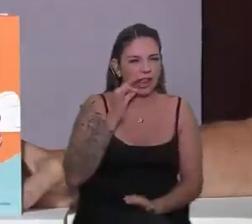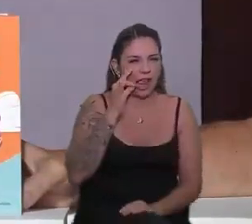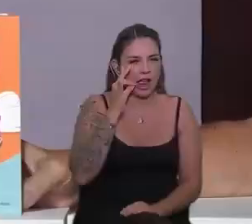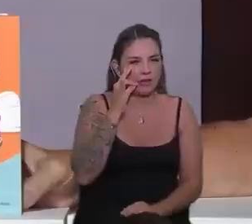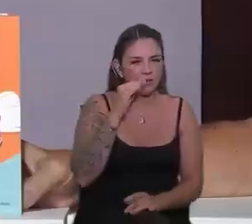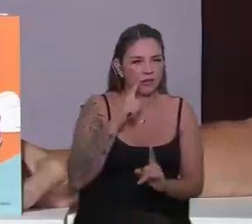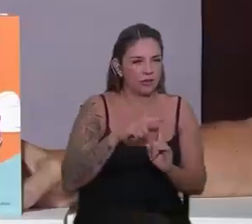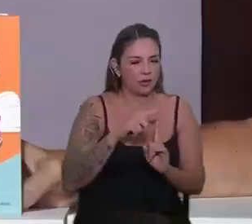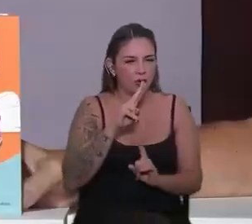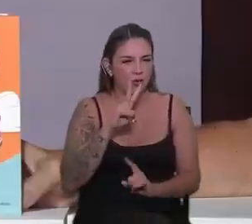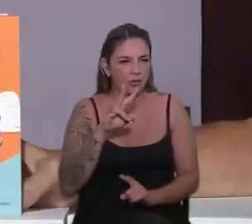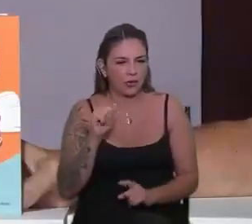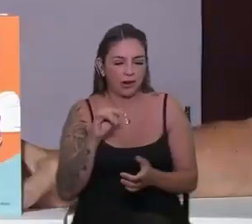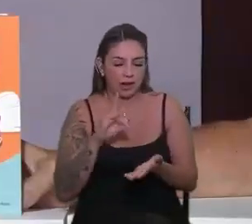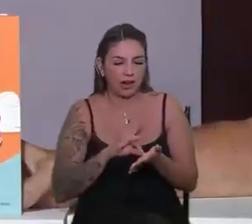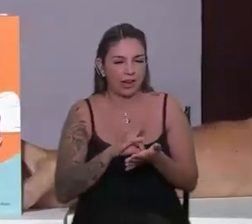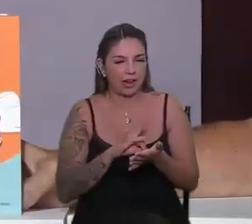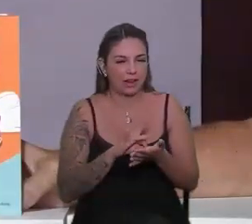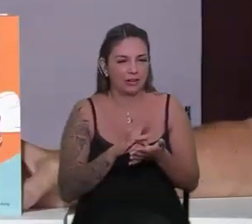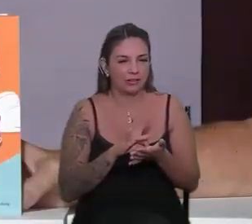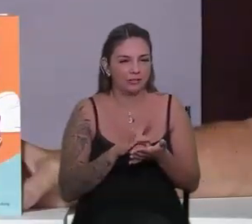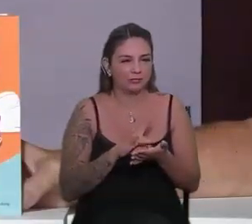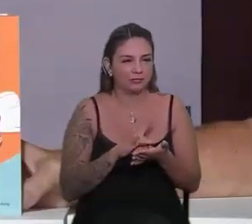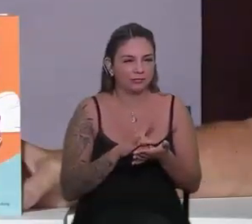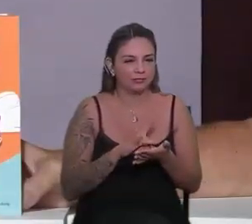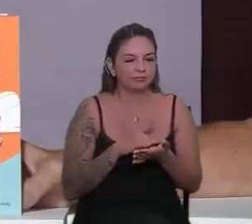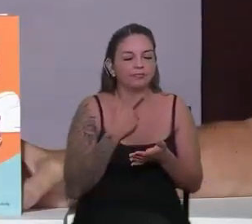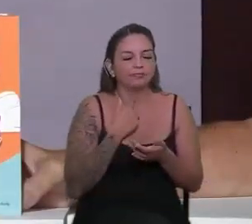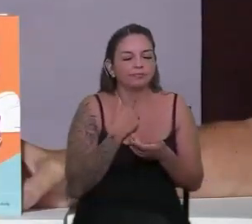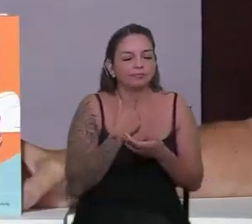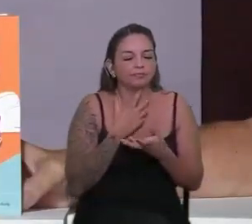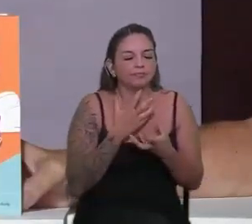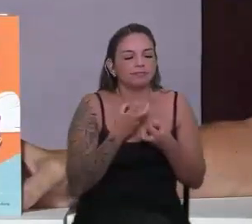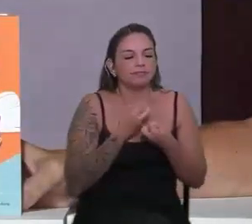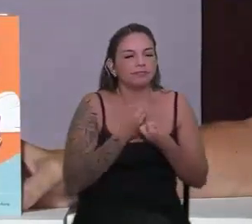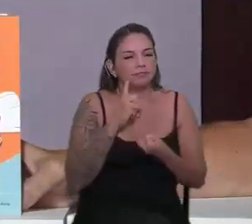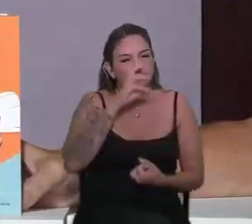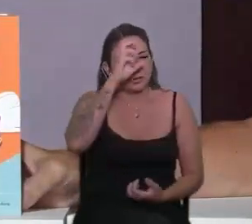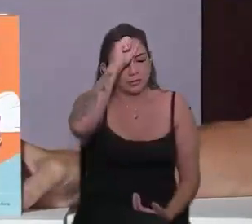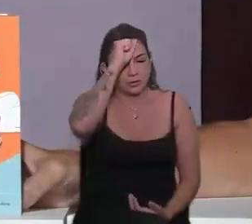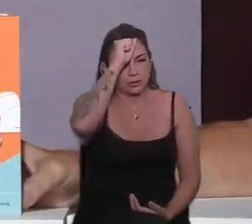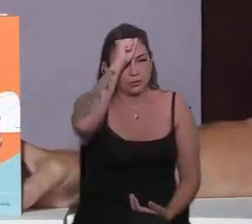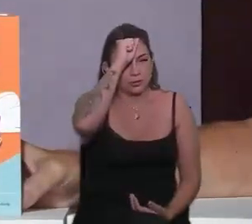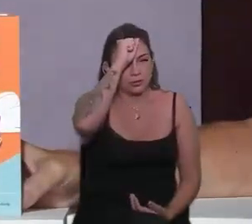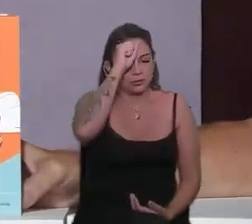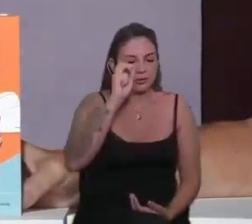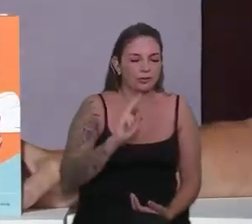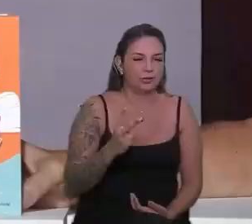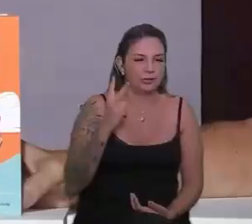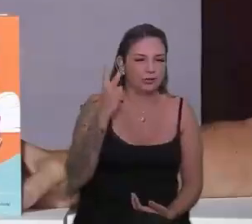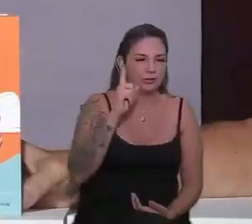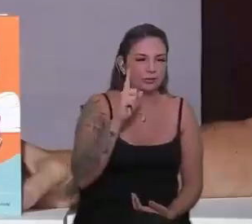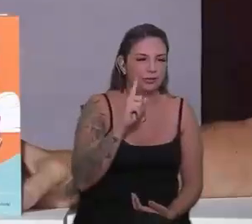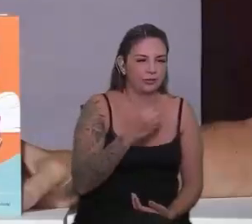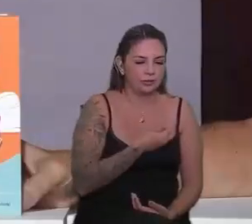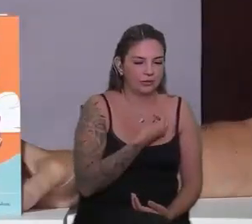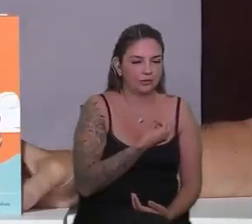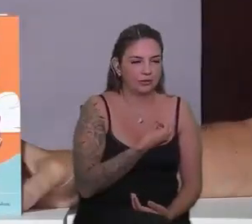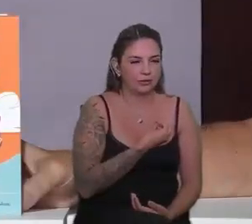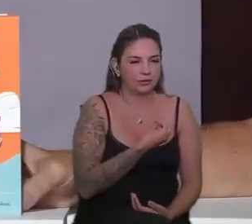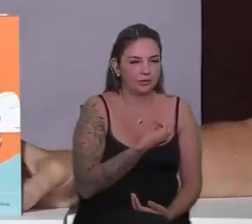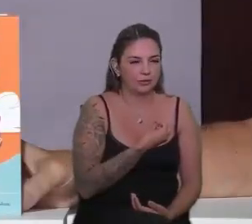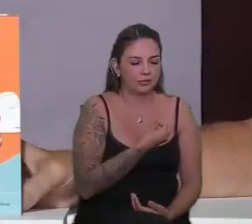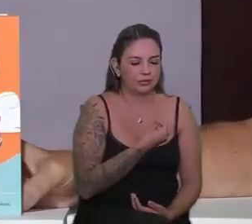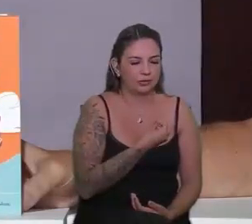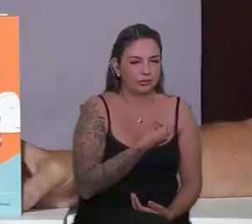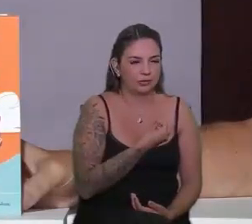o tipo de uva, porque, na verdade, a ambição não era possuir, não compreender. É pelo valor, não por vivenciar.